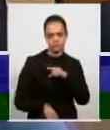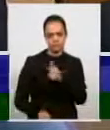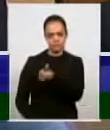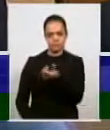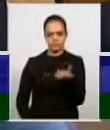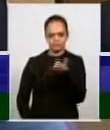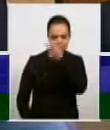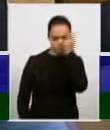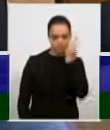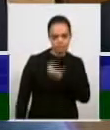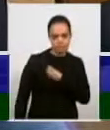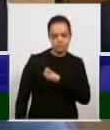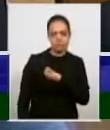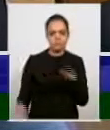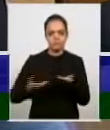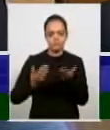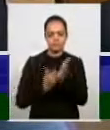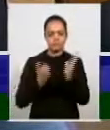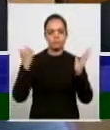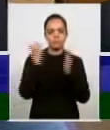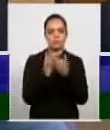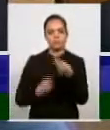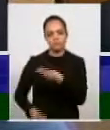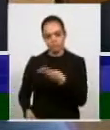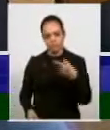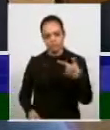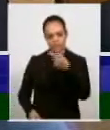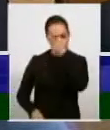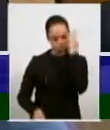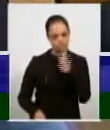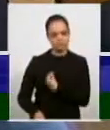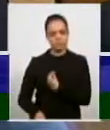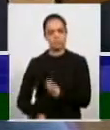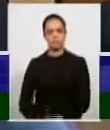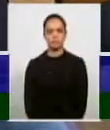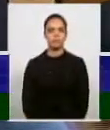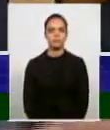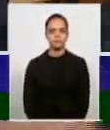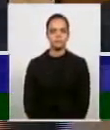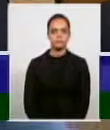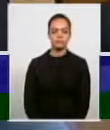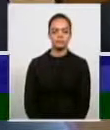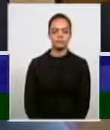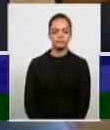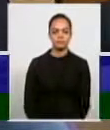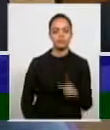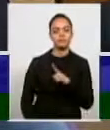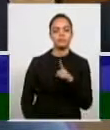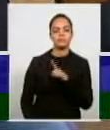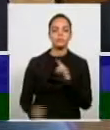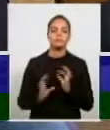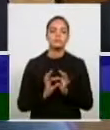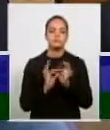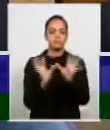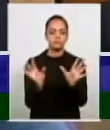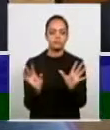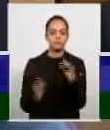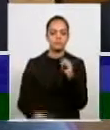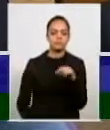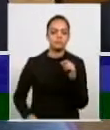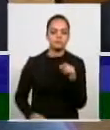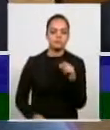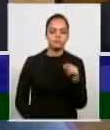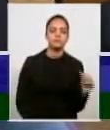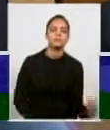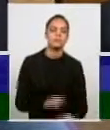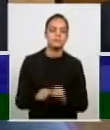membros para 32 membros efetivos. Estamos autorizando